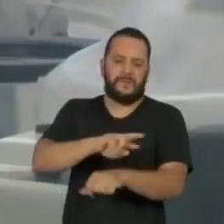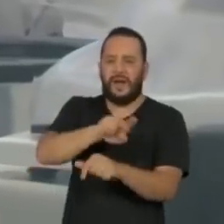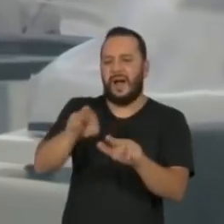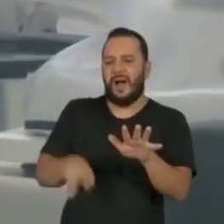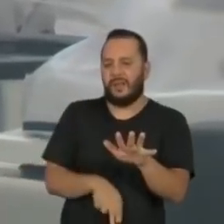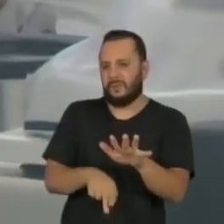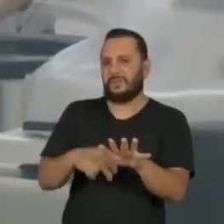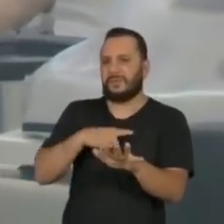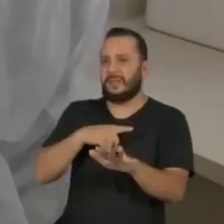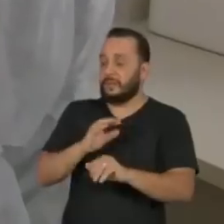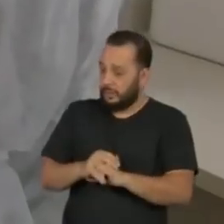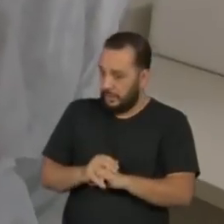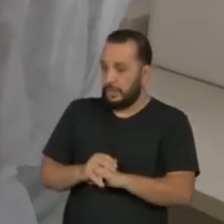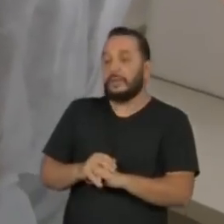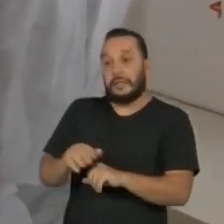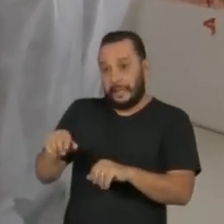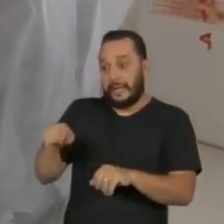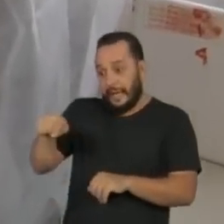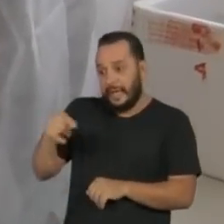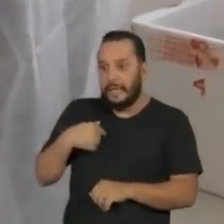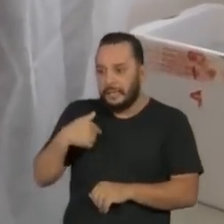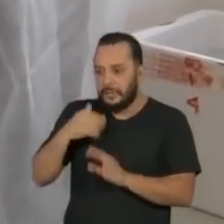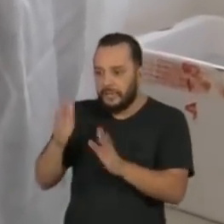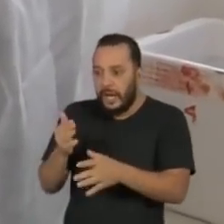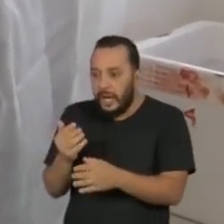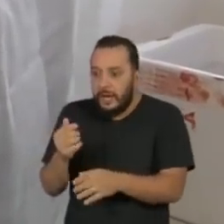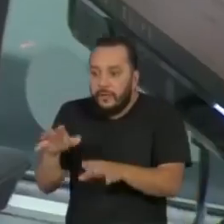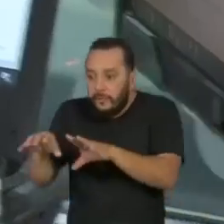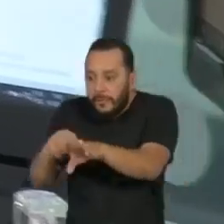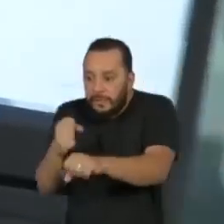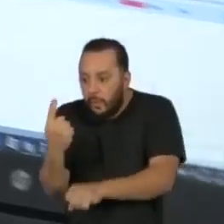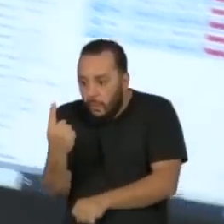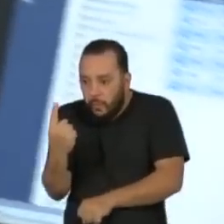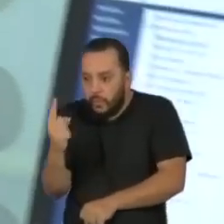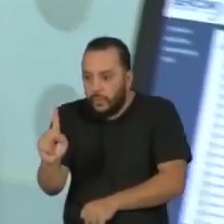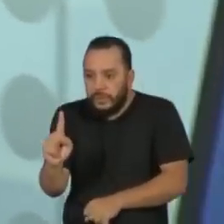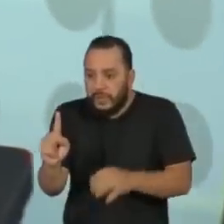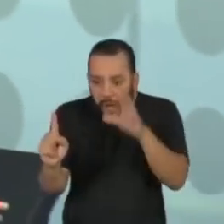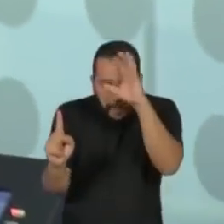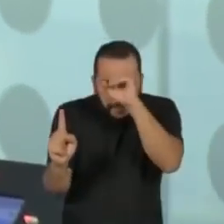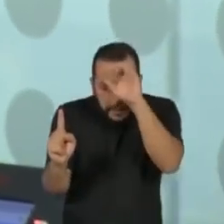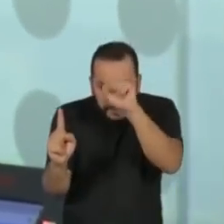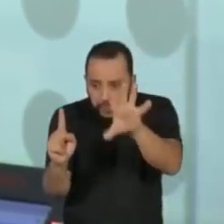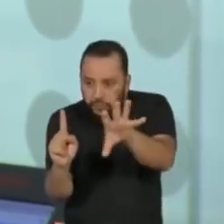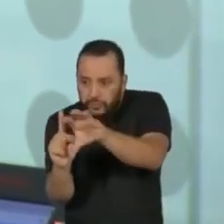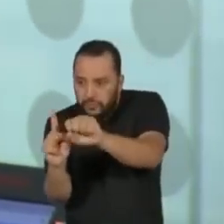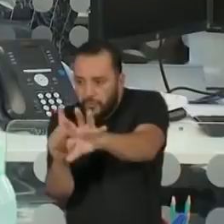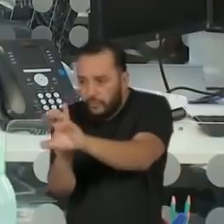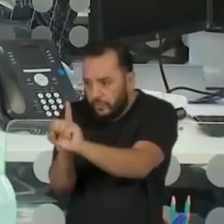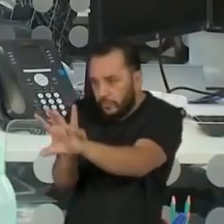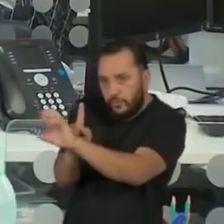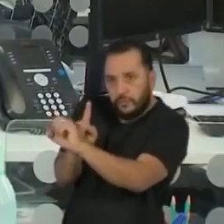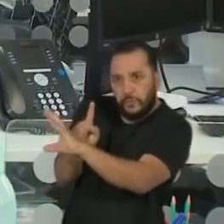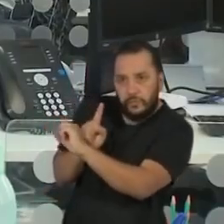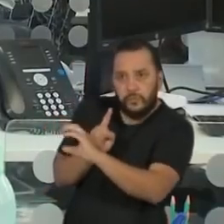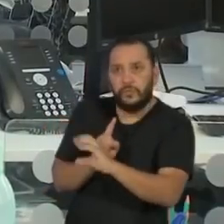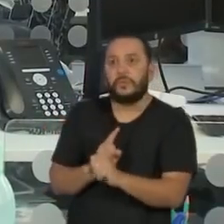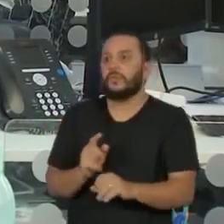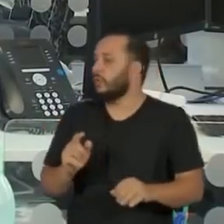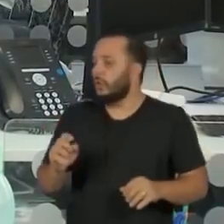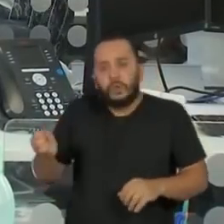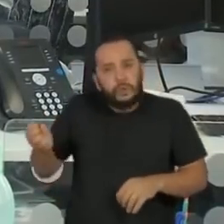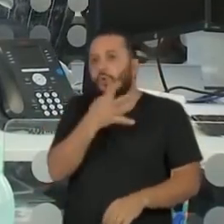tempo, agregando novos conhecimentos, novas competências, novas vivências e também, é uma coisa muito interessante, ele vai